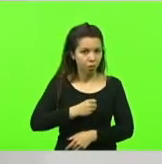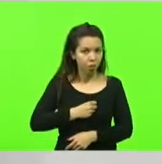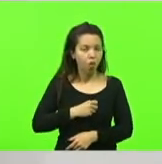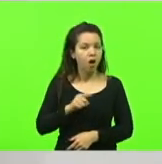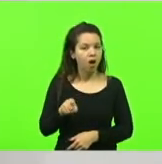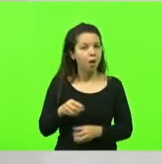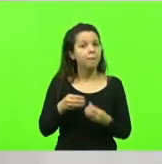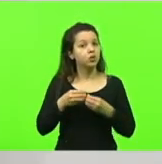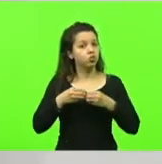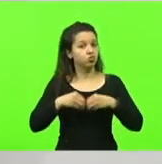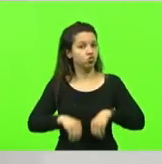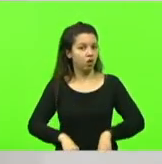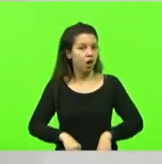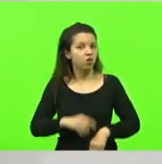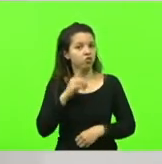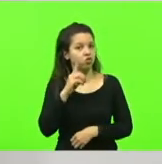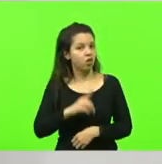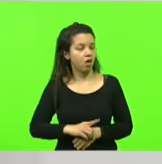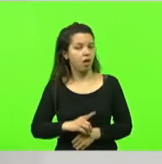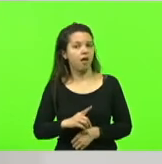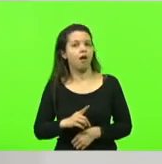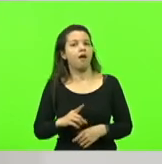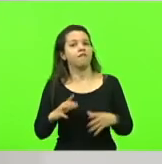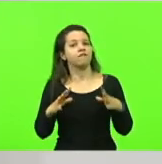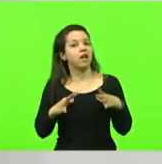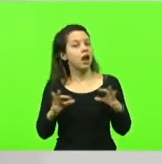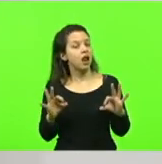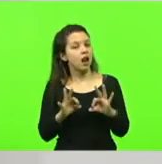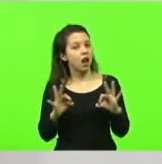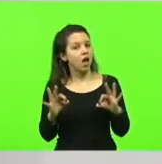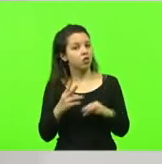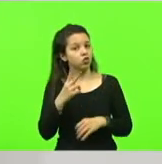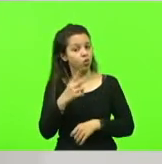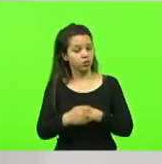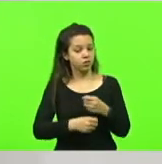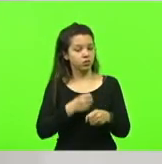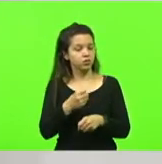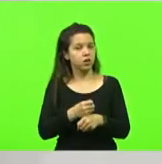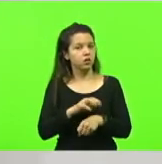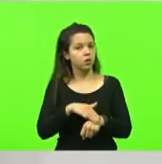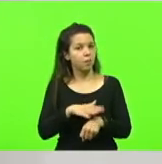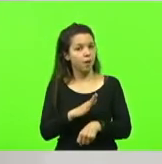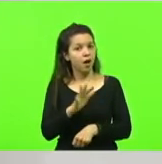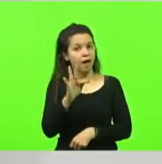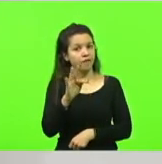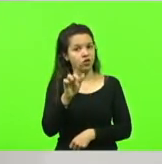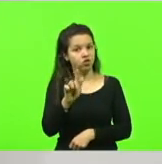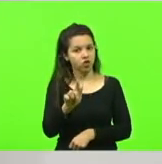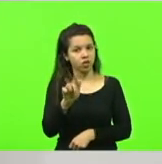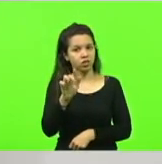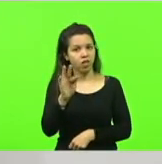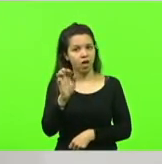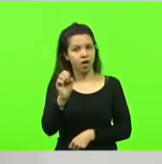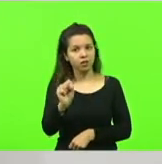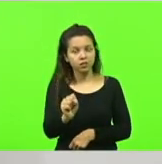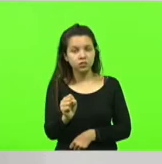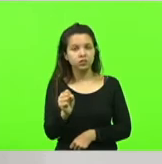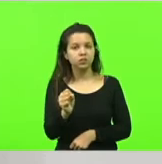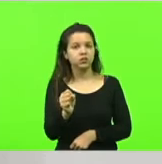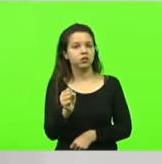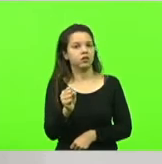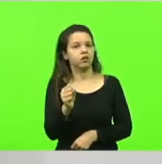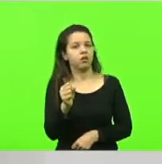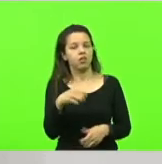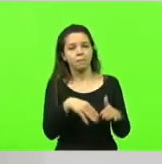direitos, sem férias há mais de 2 anos e sem o depósito do FGTS. Relatam ainda que